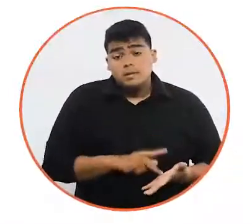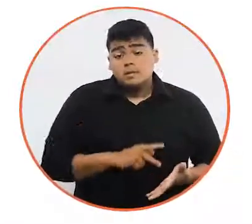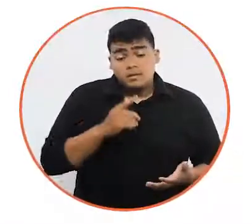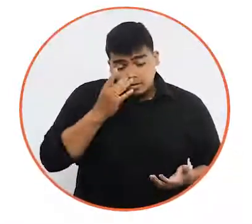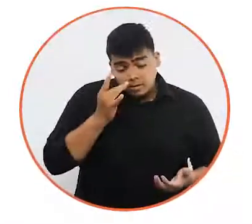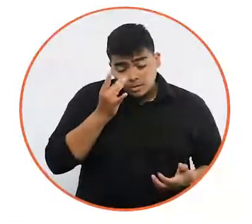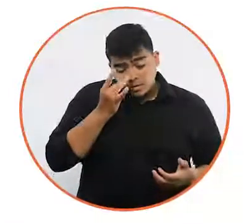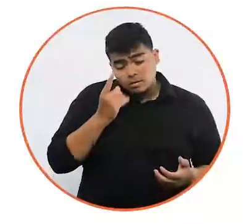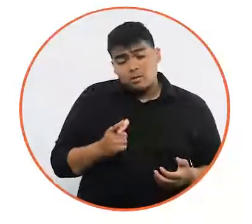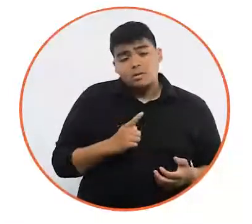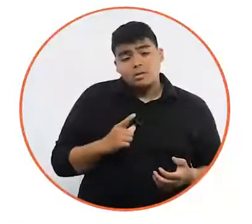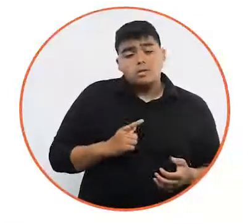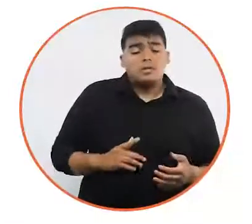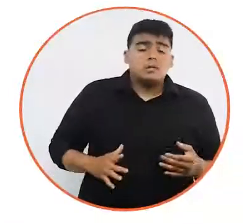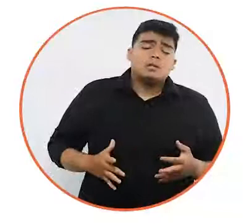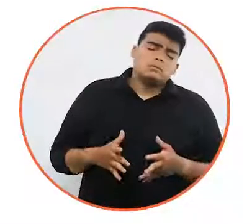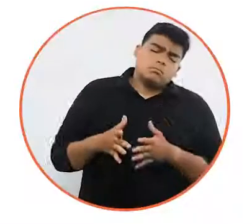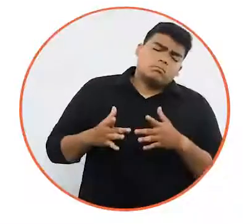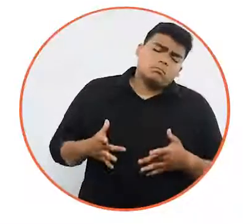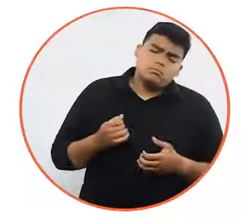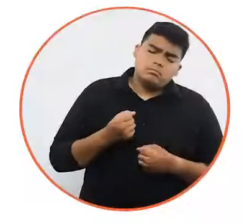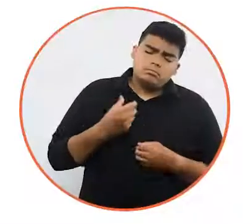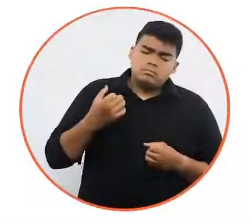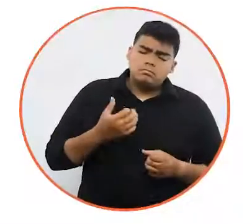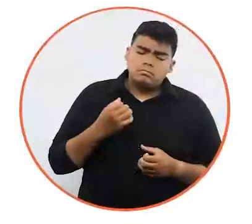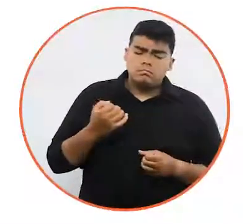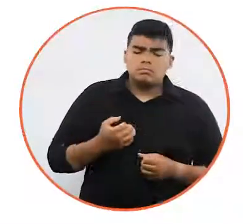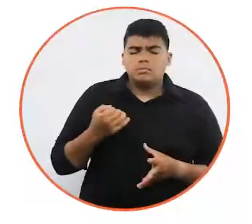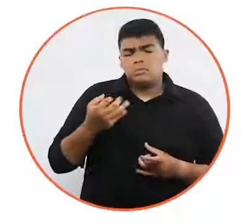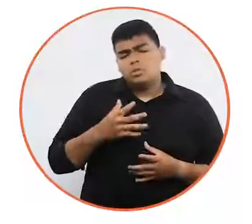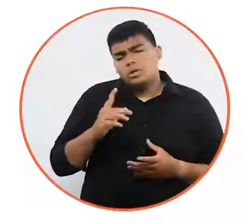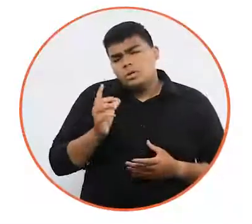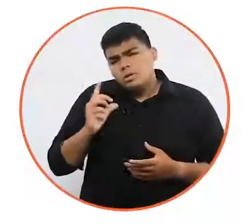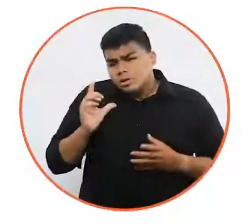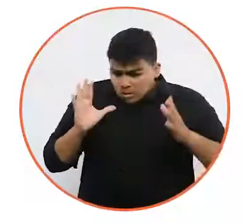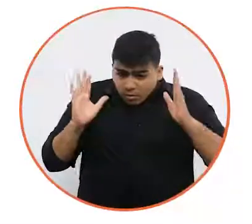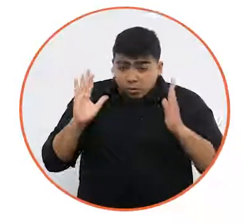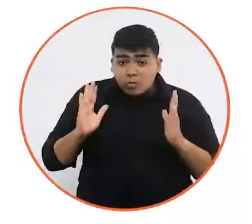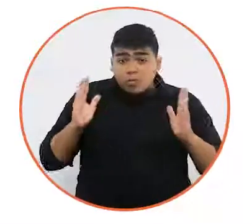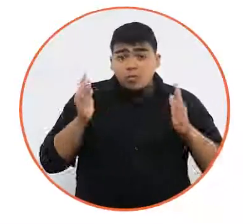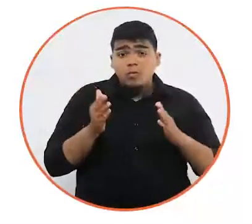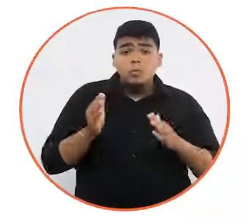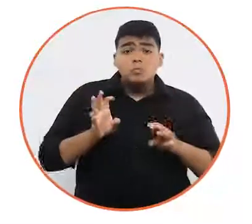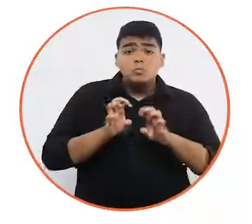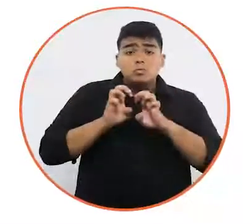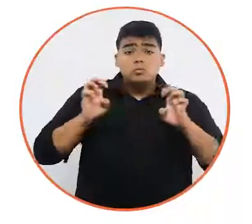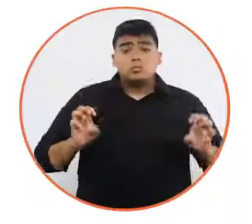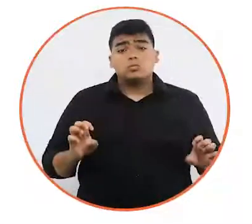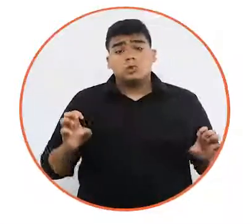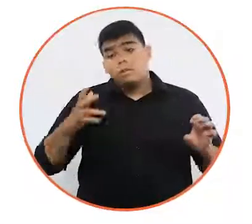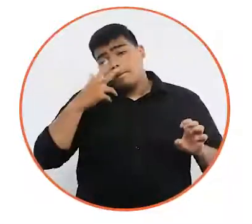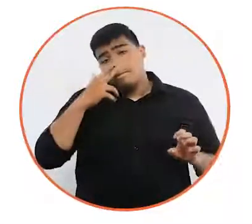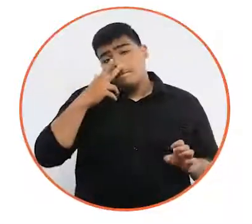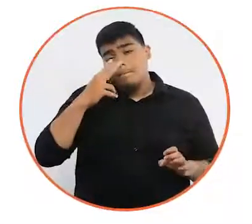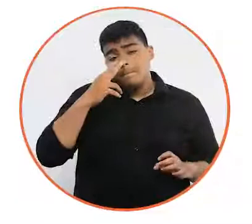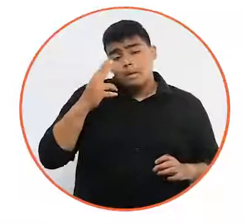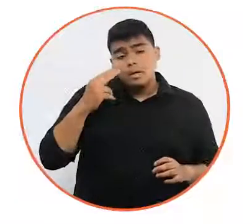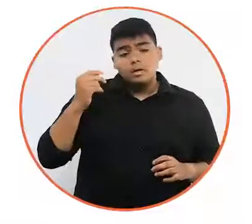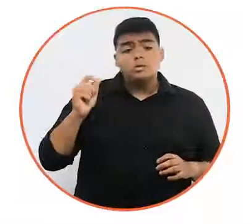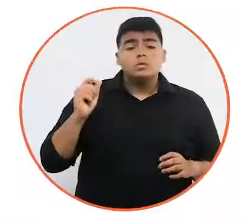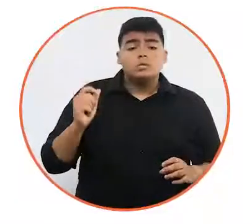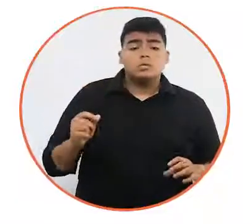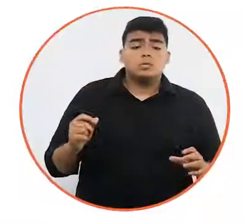propositalmente, e aí é onde entra a questão da licença poética, vejam que o poema ele foi feito, estruturado como se fosse uma